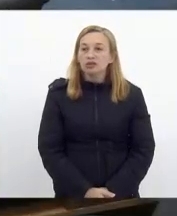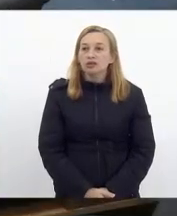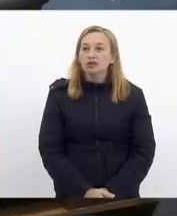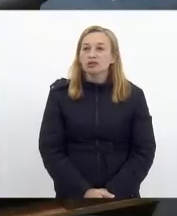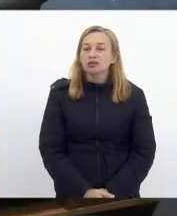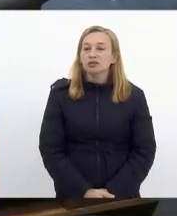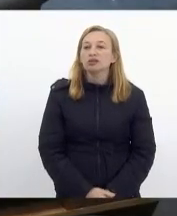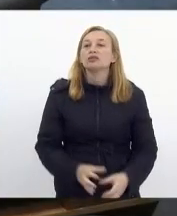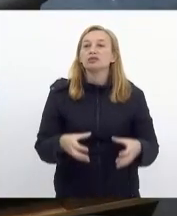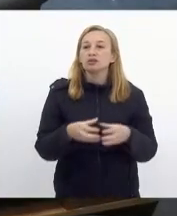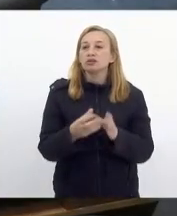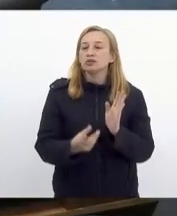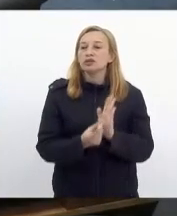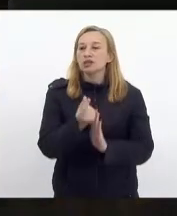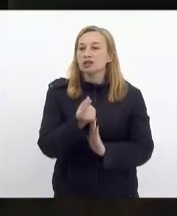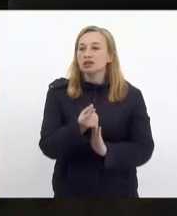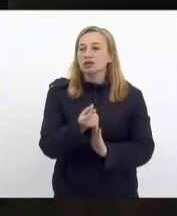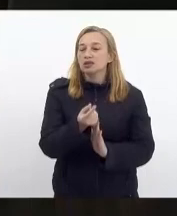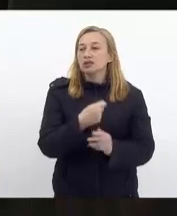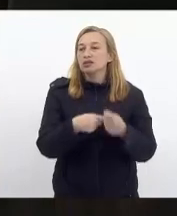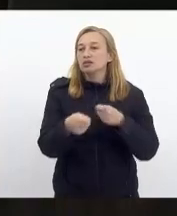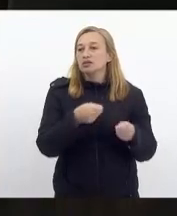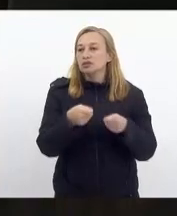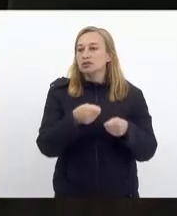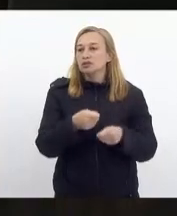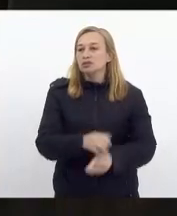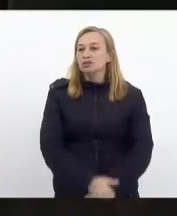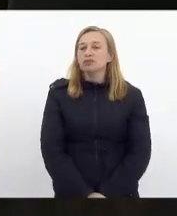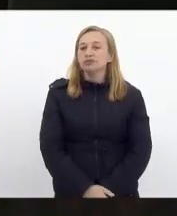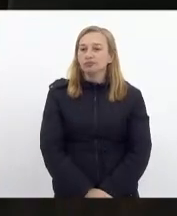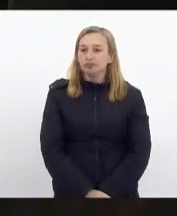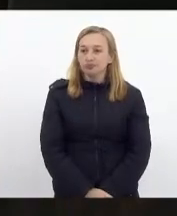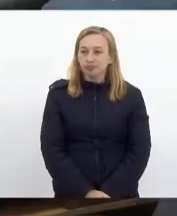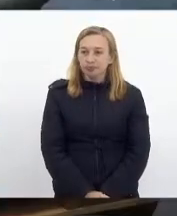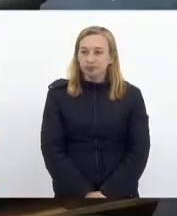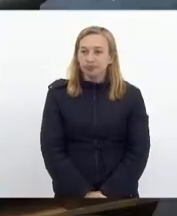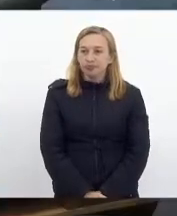Pela Comissão de Orçamentos, Finanças, Fiscalização e Controle.